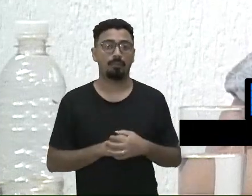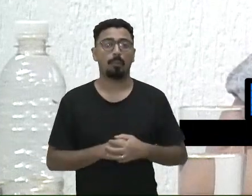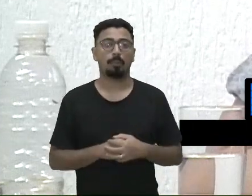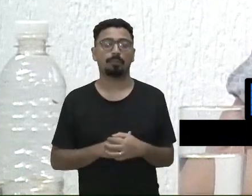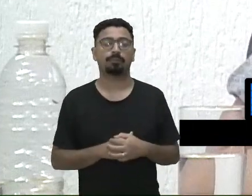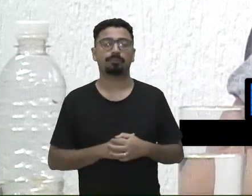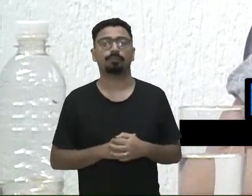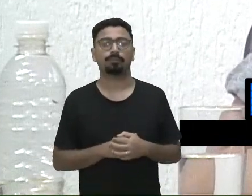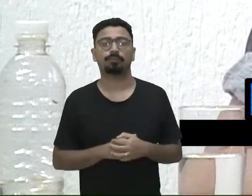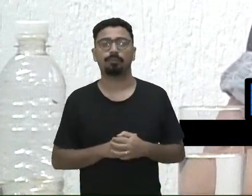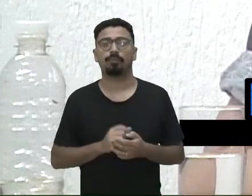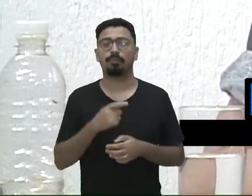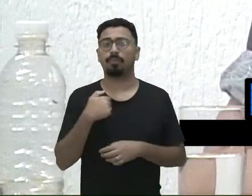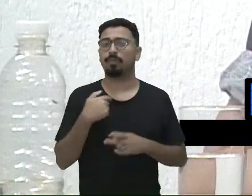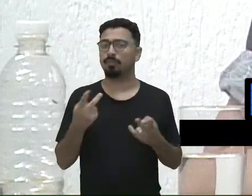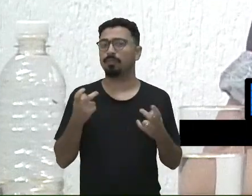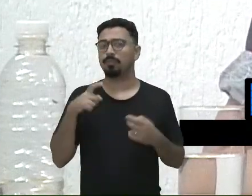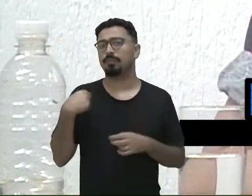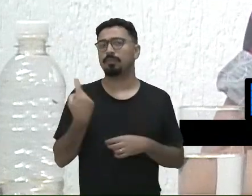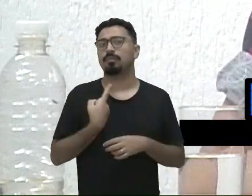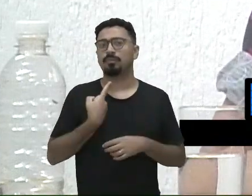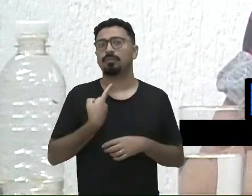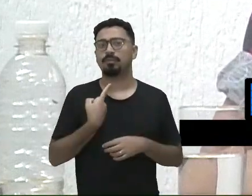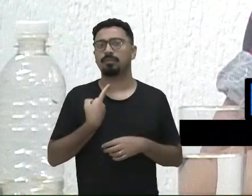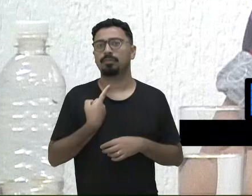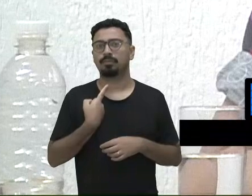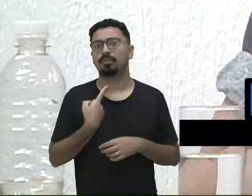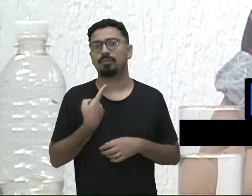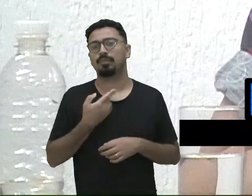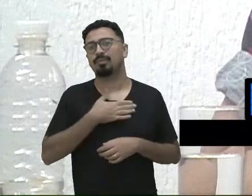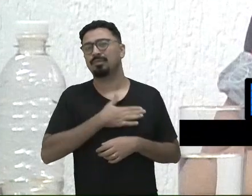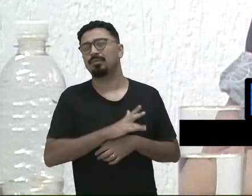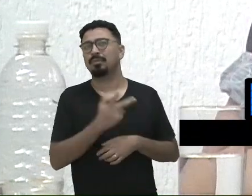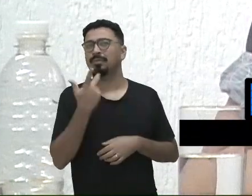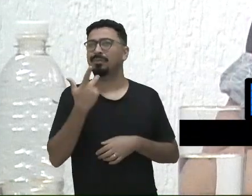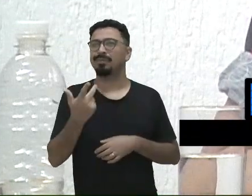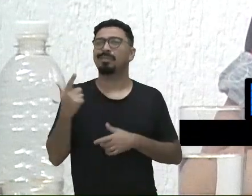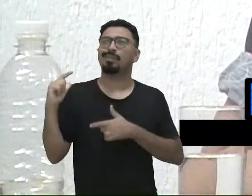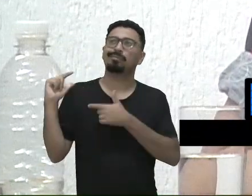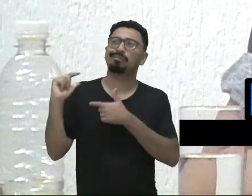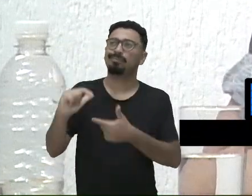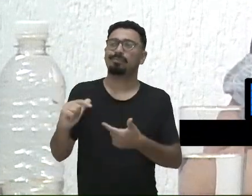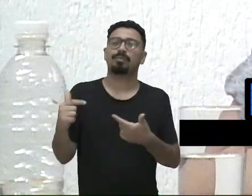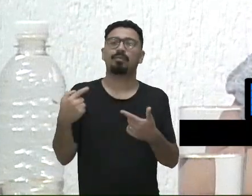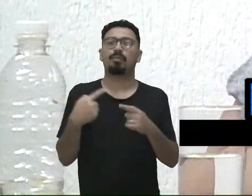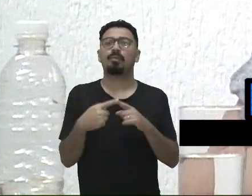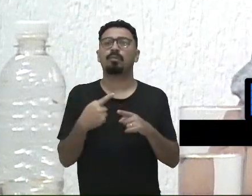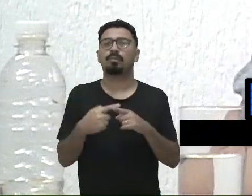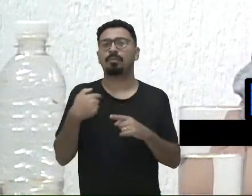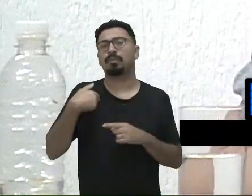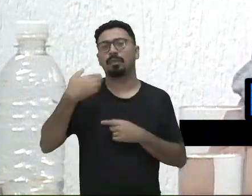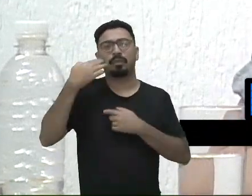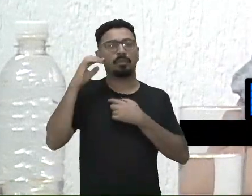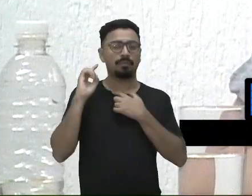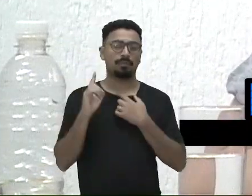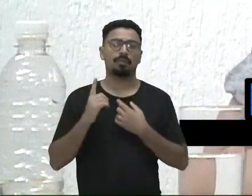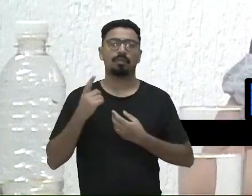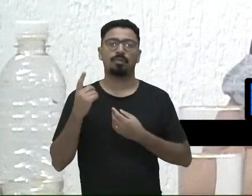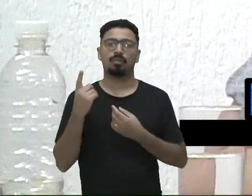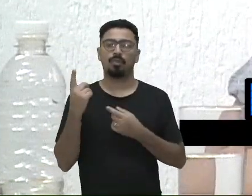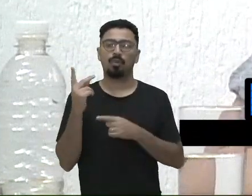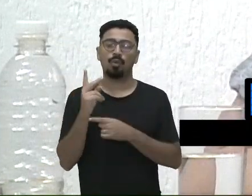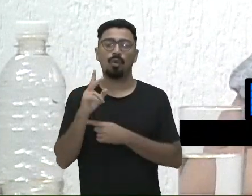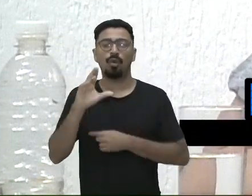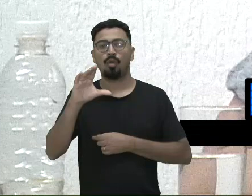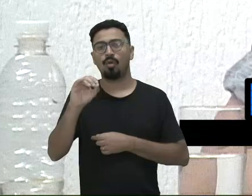muitas... Eu não gosto muito de usar a palavra conservadora, porque eu não sei o que um conservador conserva, na